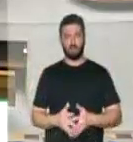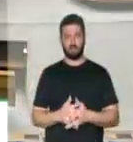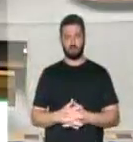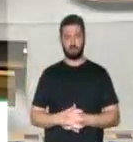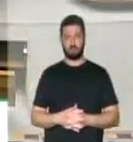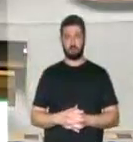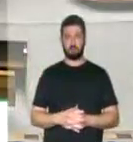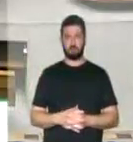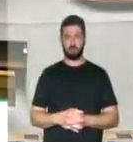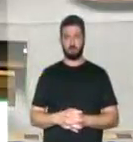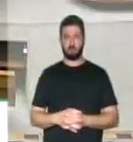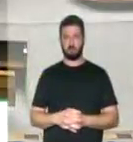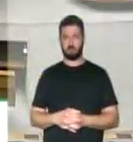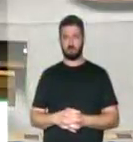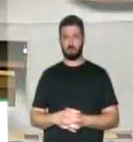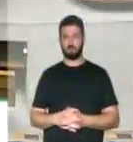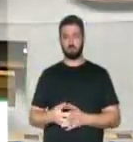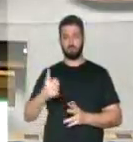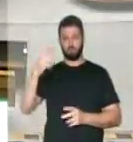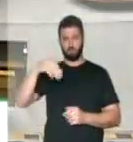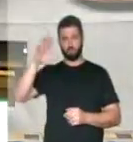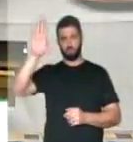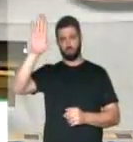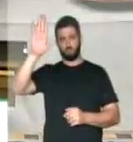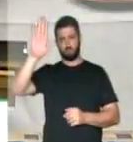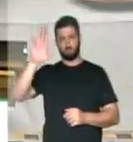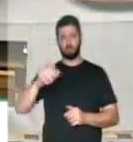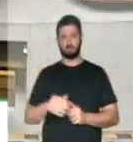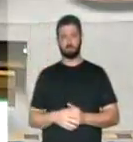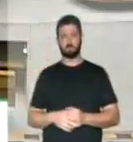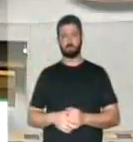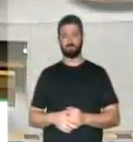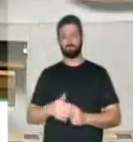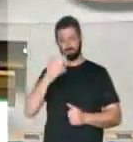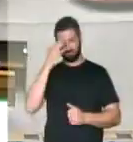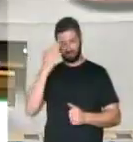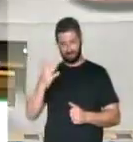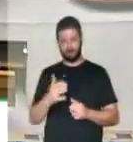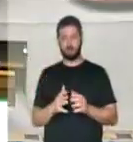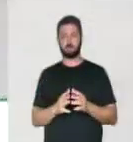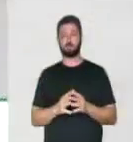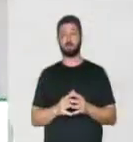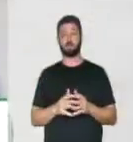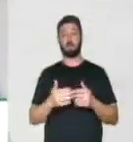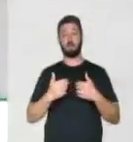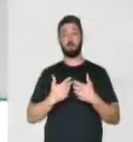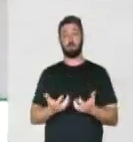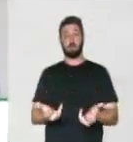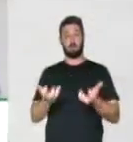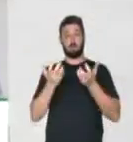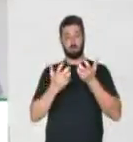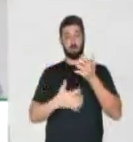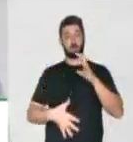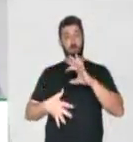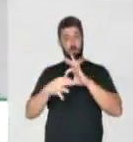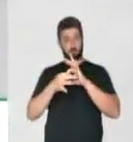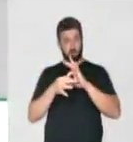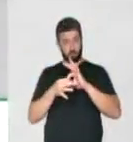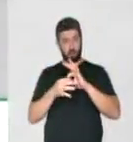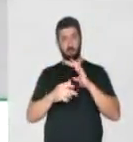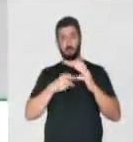Um registro, presidente. Por favor, deputado Chico Alencar. Muito obrigado. Queria me somar